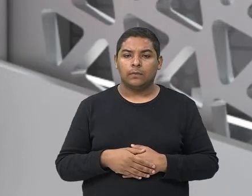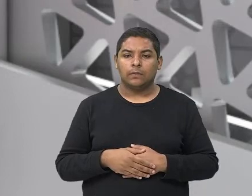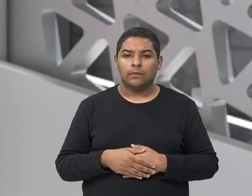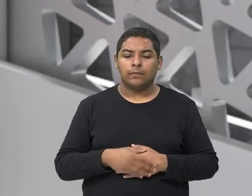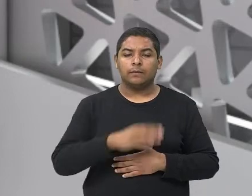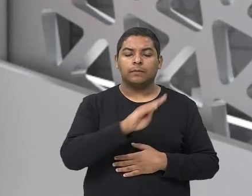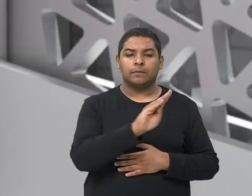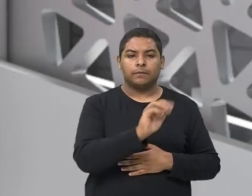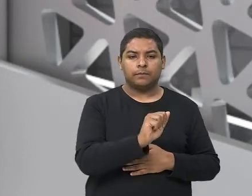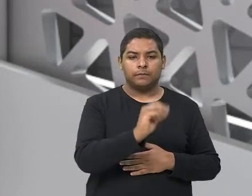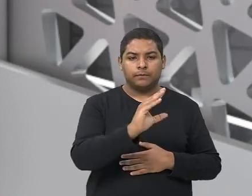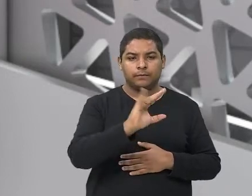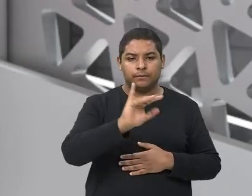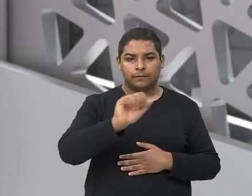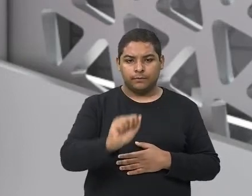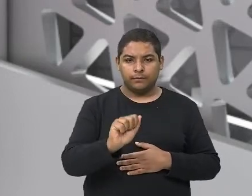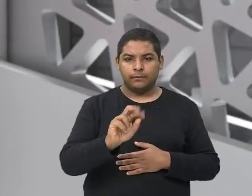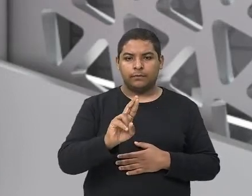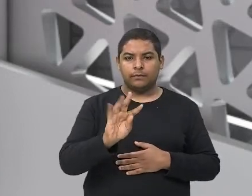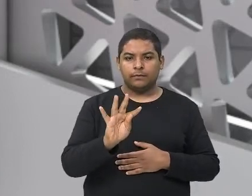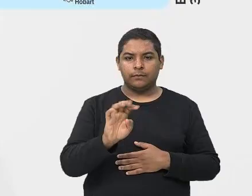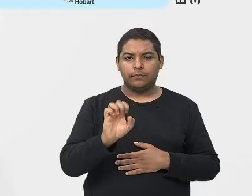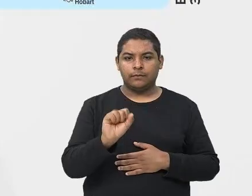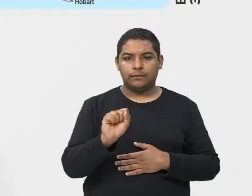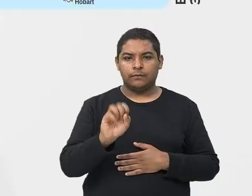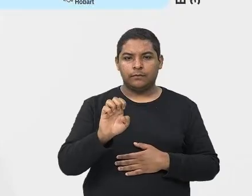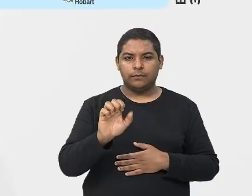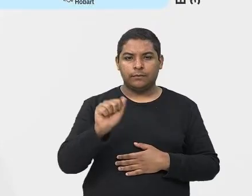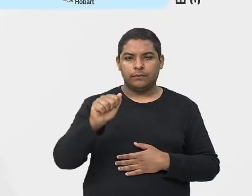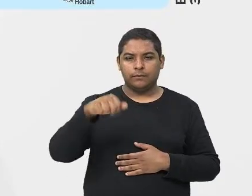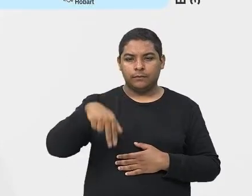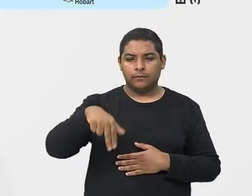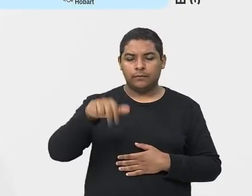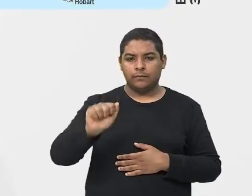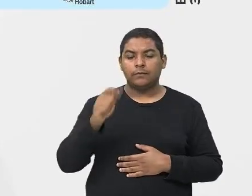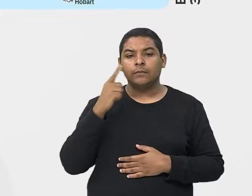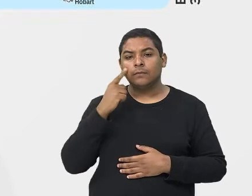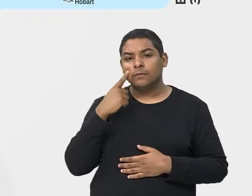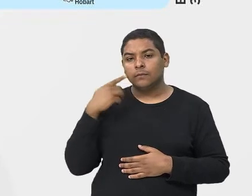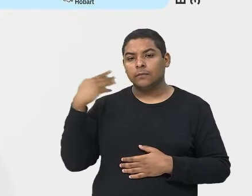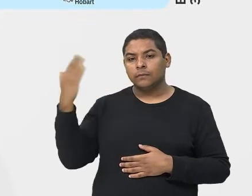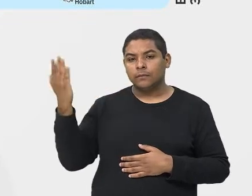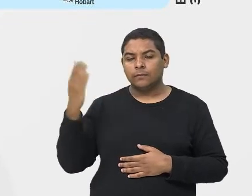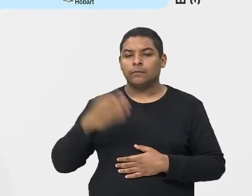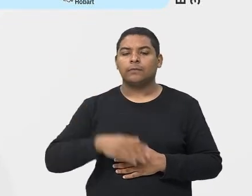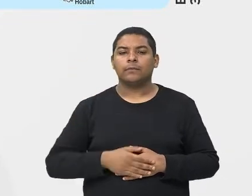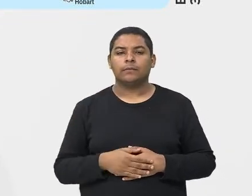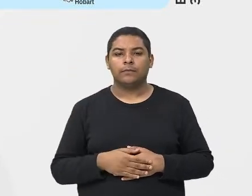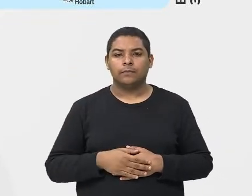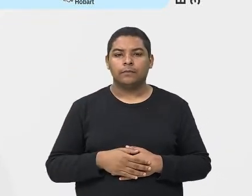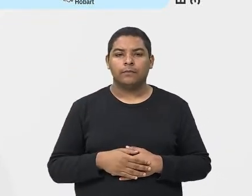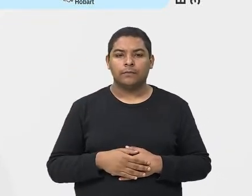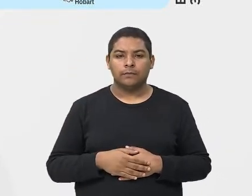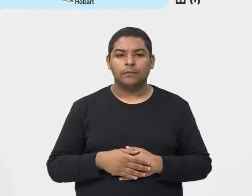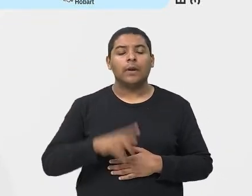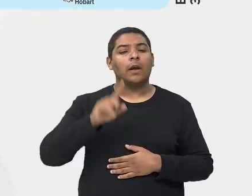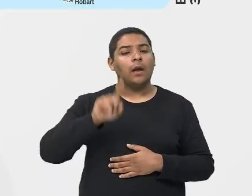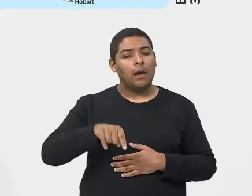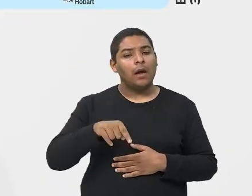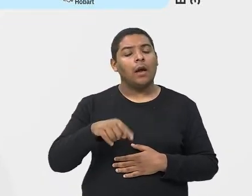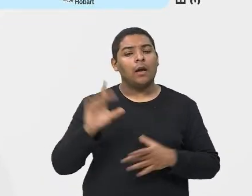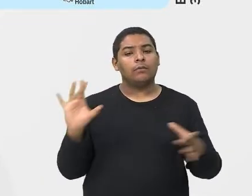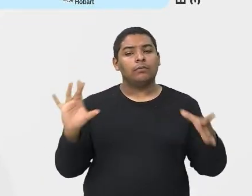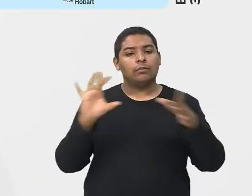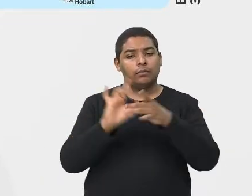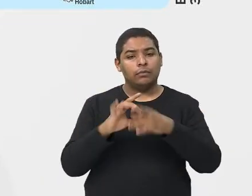Artesiana. Essa Grande Bacia Artesiana, gente, vai ser um dos maiores aquíferos do mundo, vai corresponder a